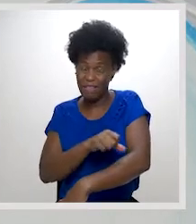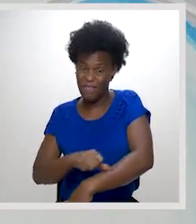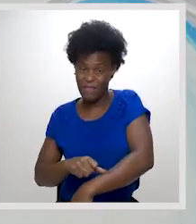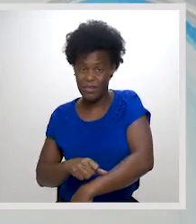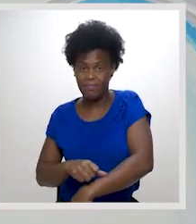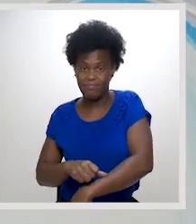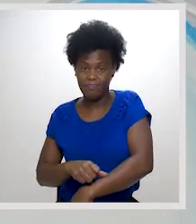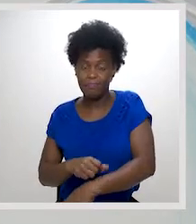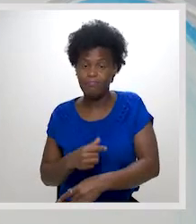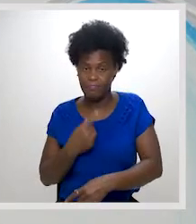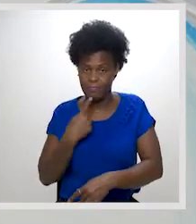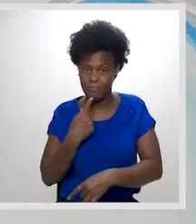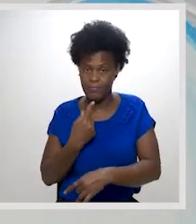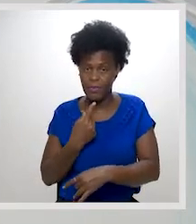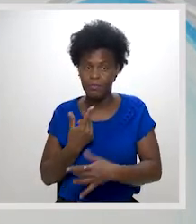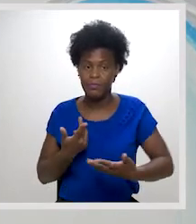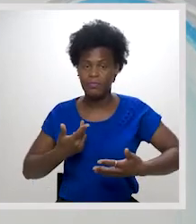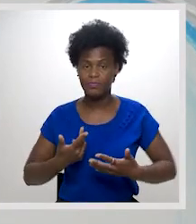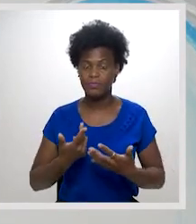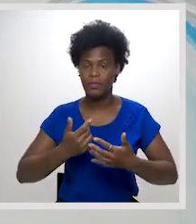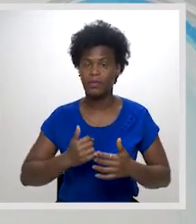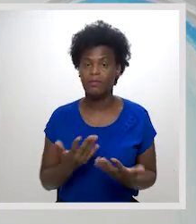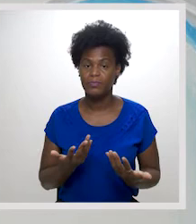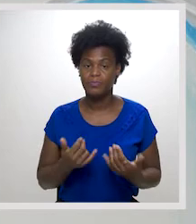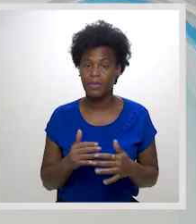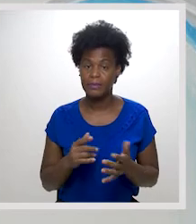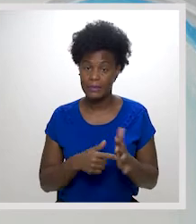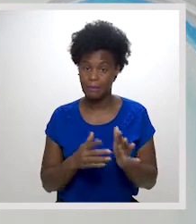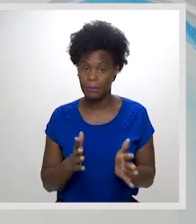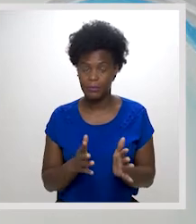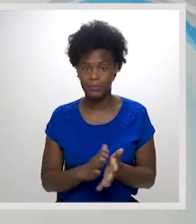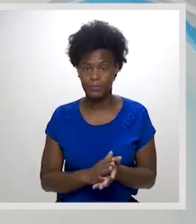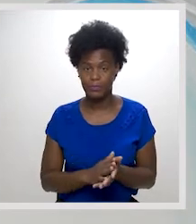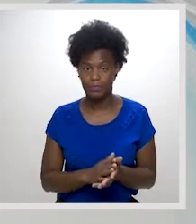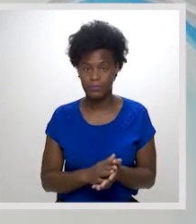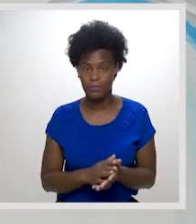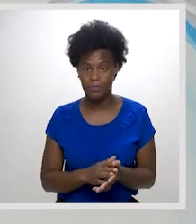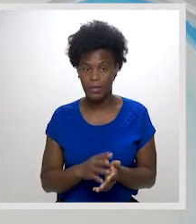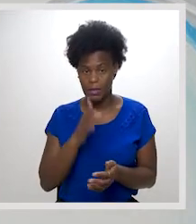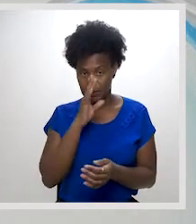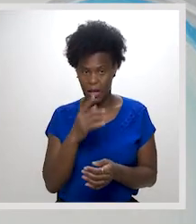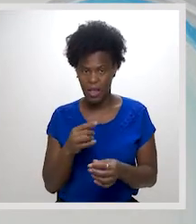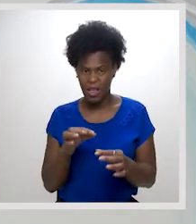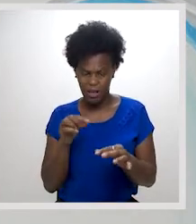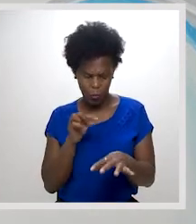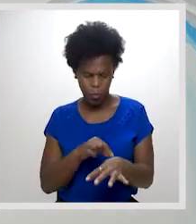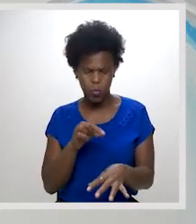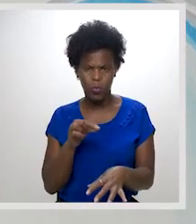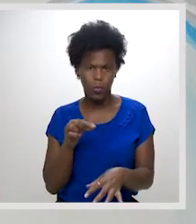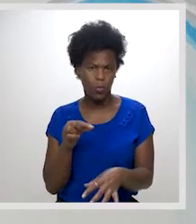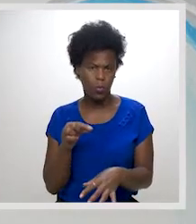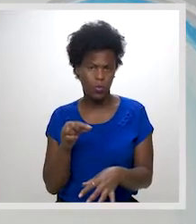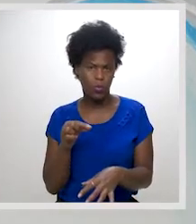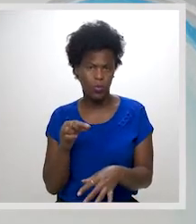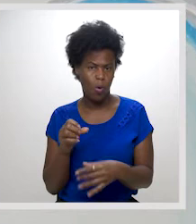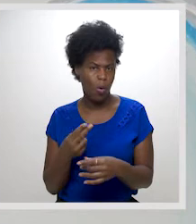existem outros tecidos. Tem vários tecidos. Nós estamos a referir um exemplo aqui. Por exemplo, se ferirmos com uma agulha